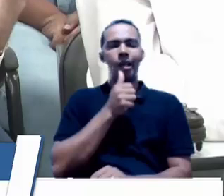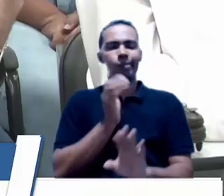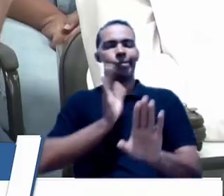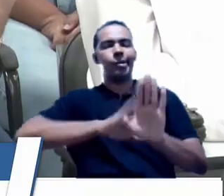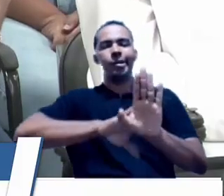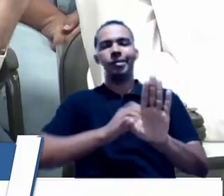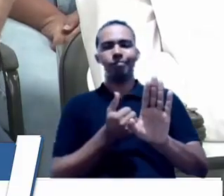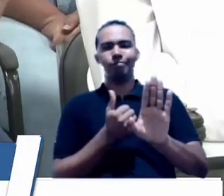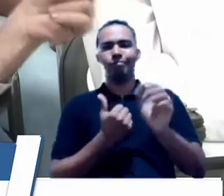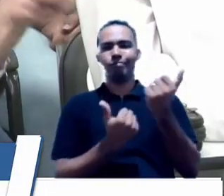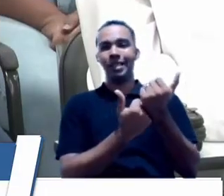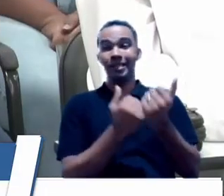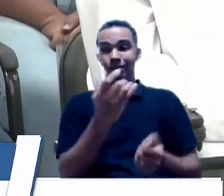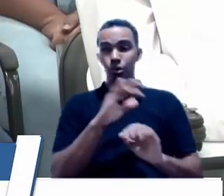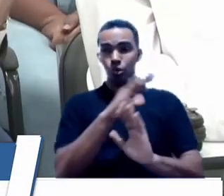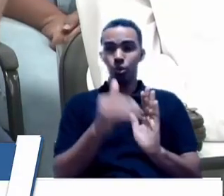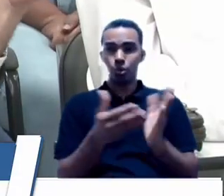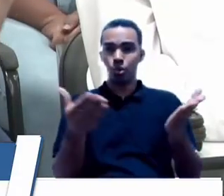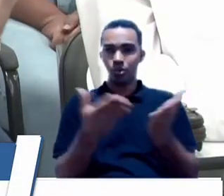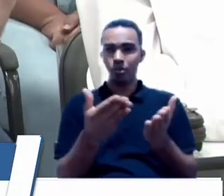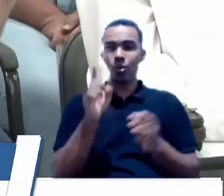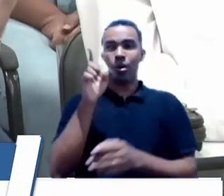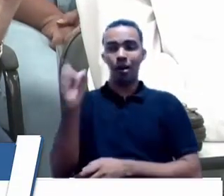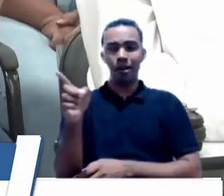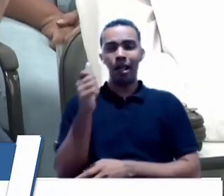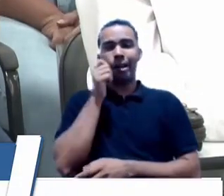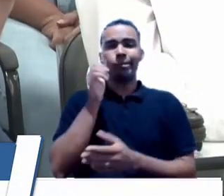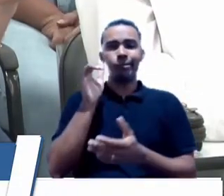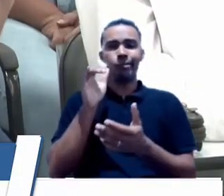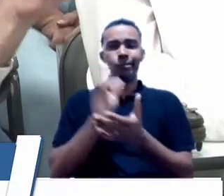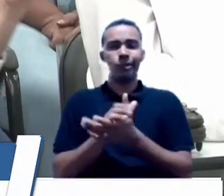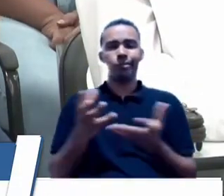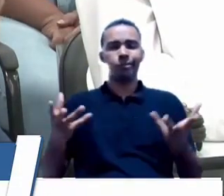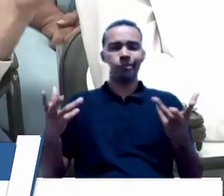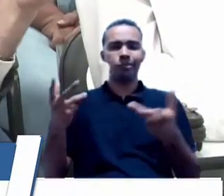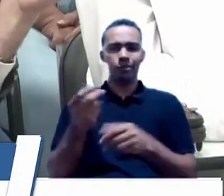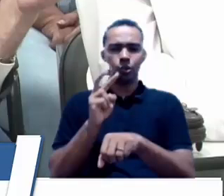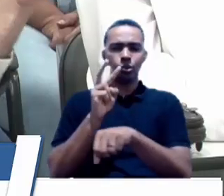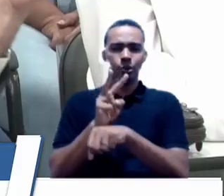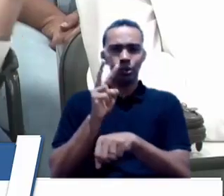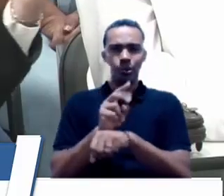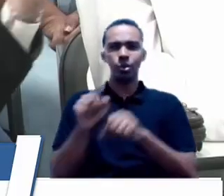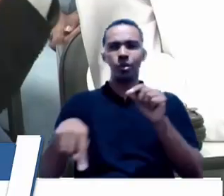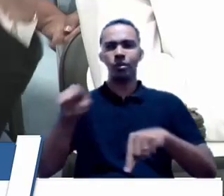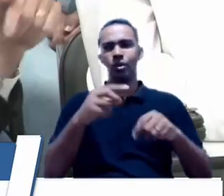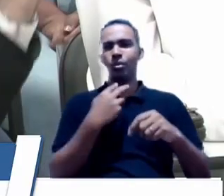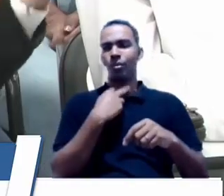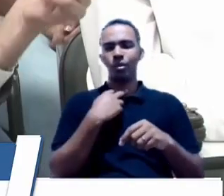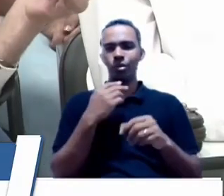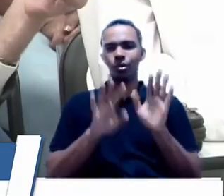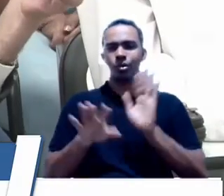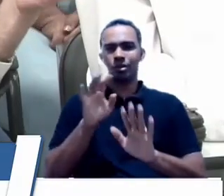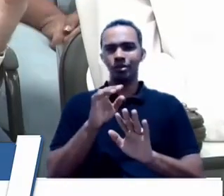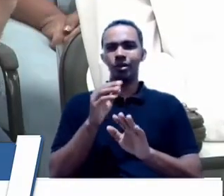você é tudo o que é hoje é devido a essa grande mulher que está lá, cuidando daquilo que você não pode cuidar, para que você cuide daquilo que você